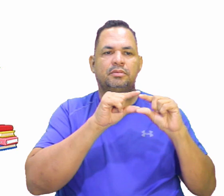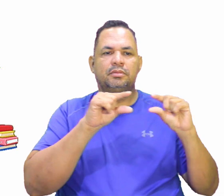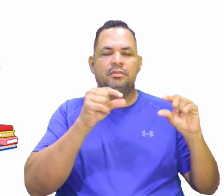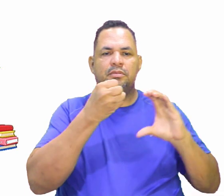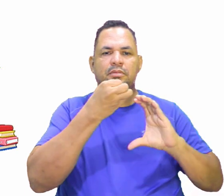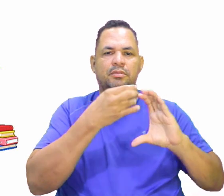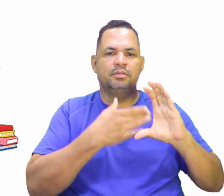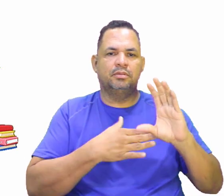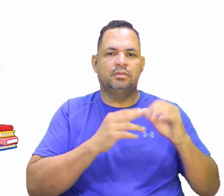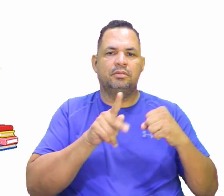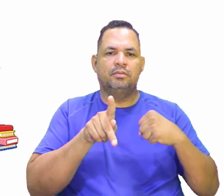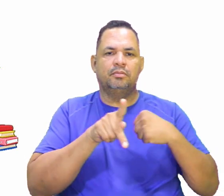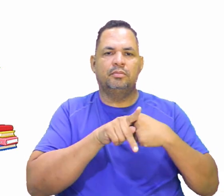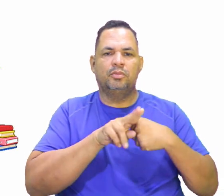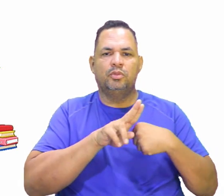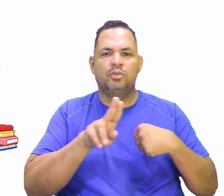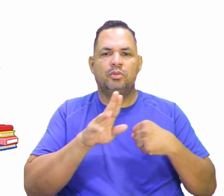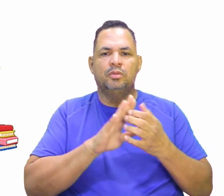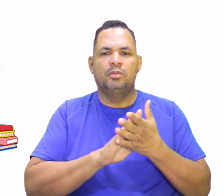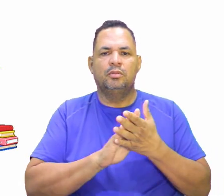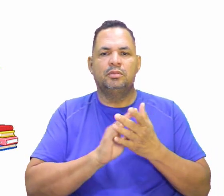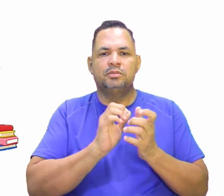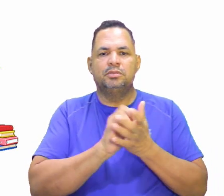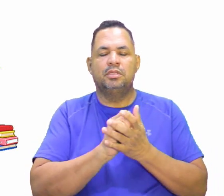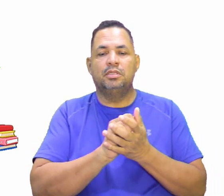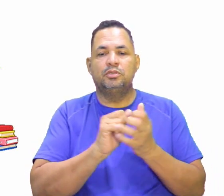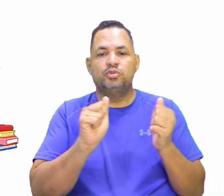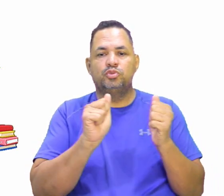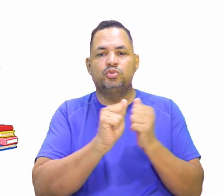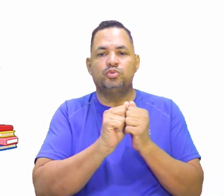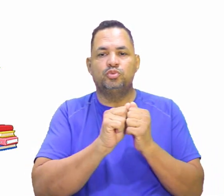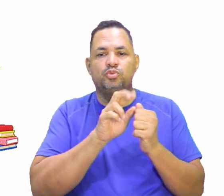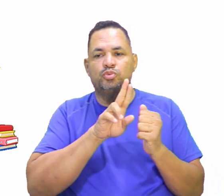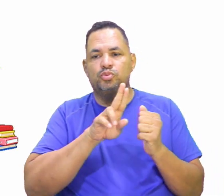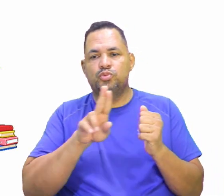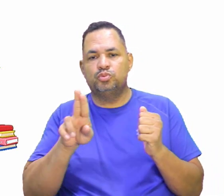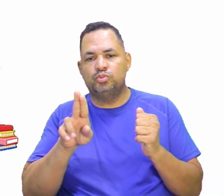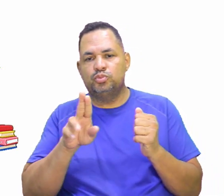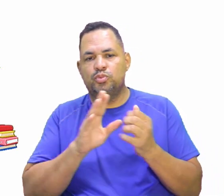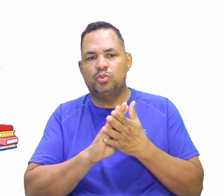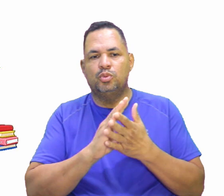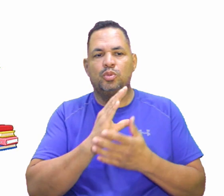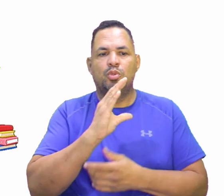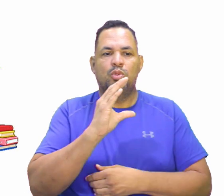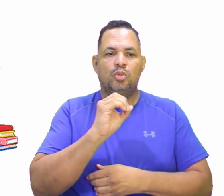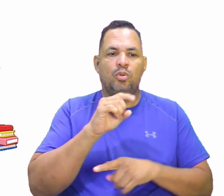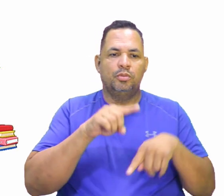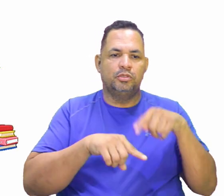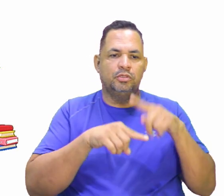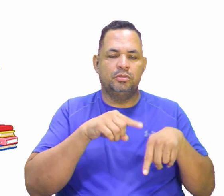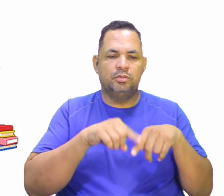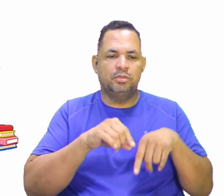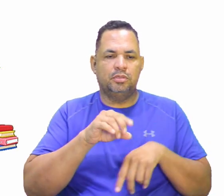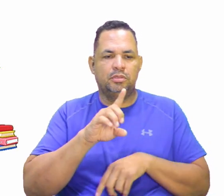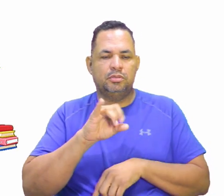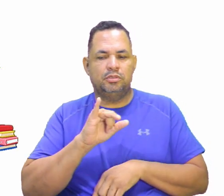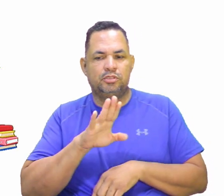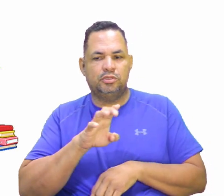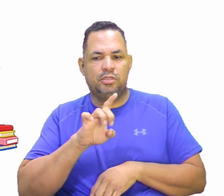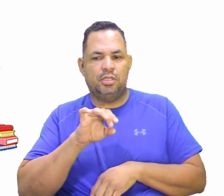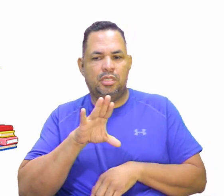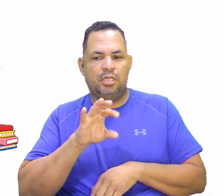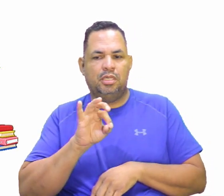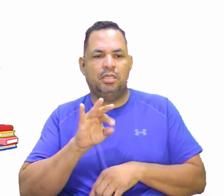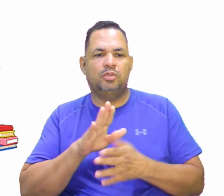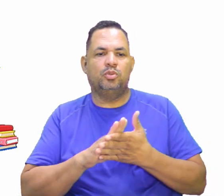os pronomes oblíquos, ele pode ter função de adjunta de nominal, de objeto direto, indireto, tá certo? Ele pode ser o sujeito